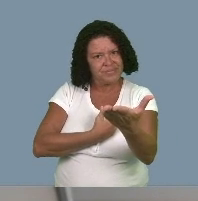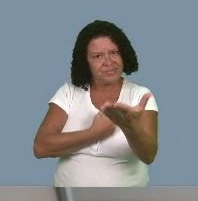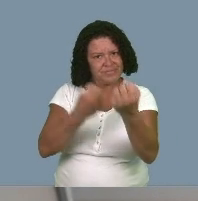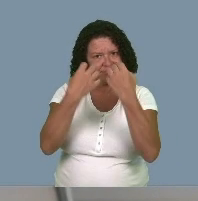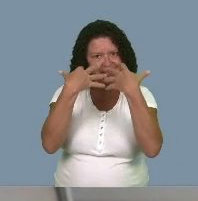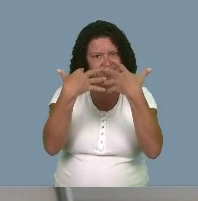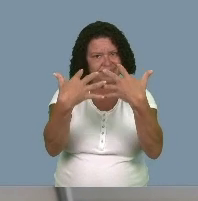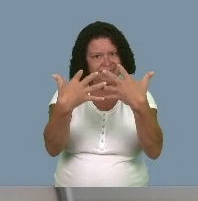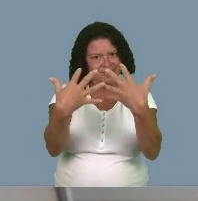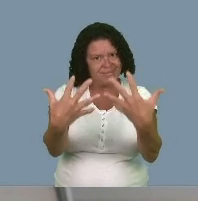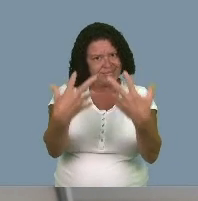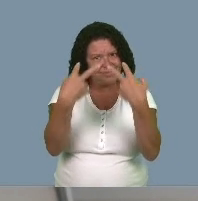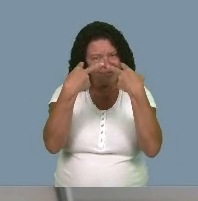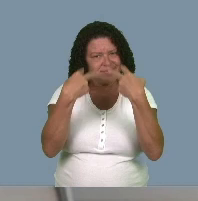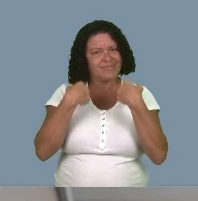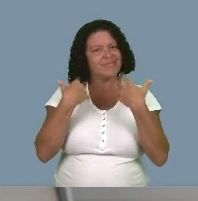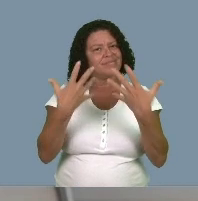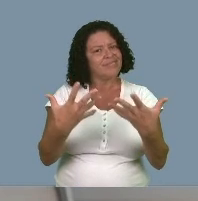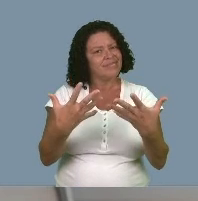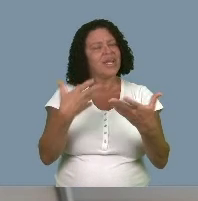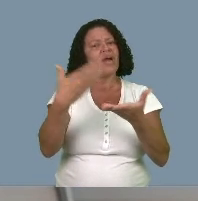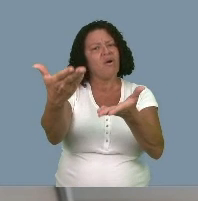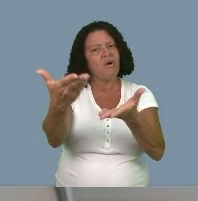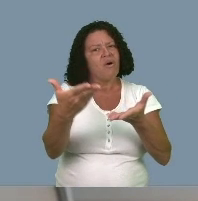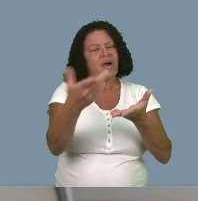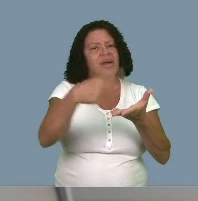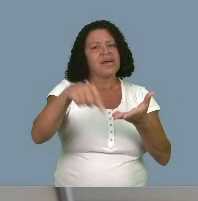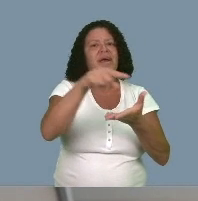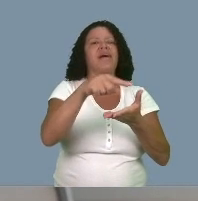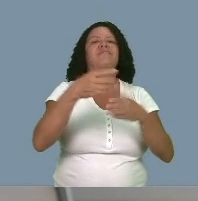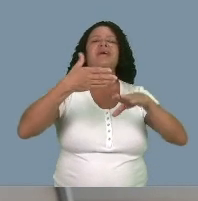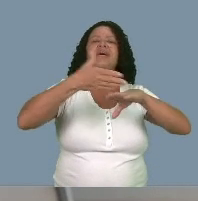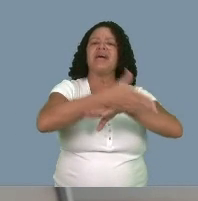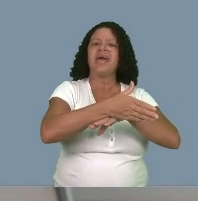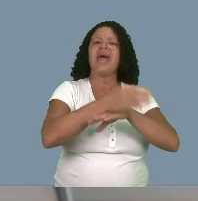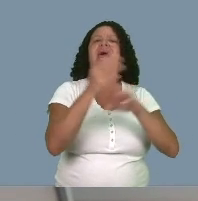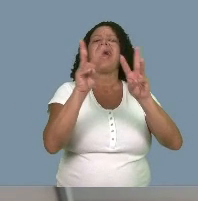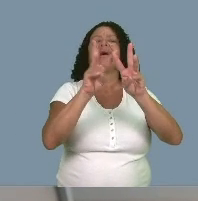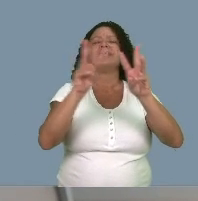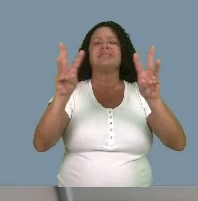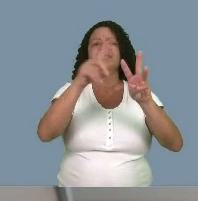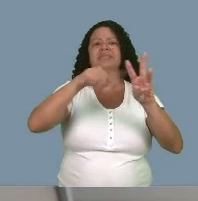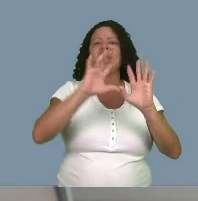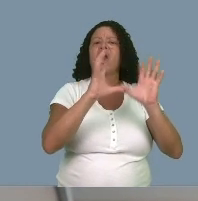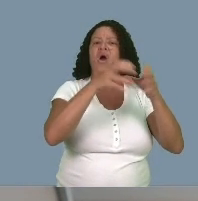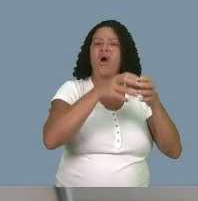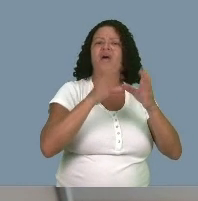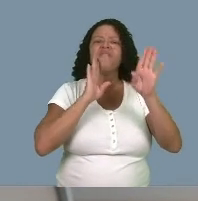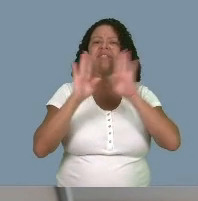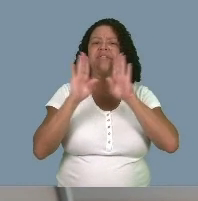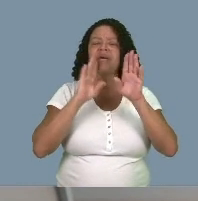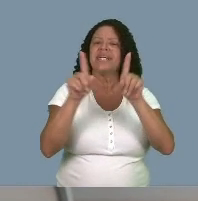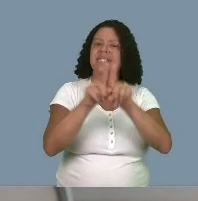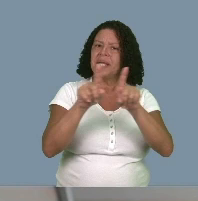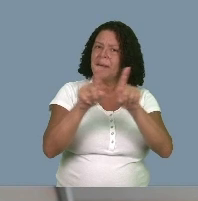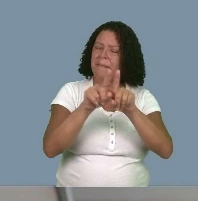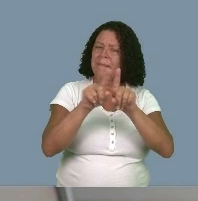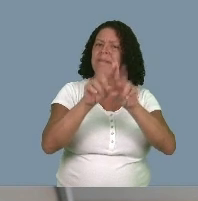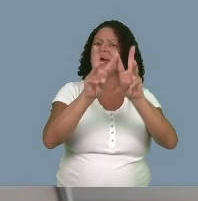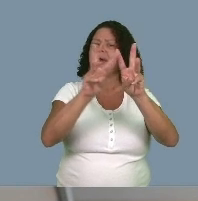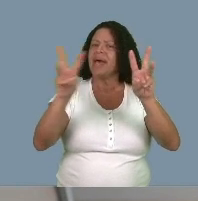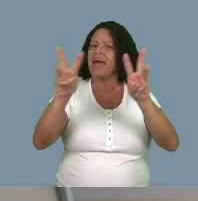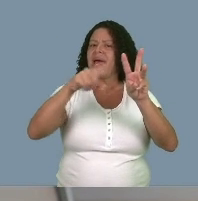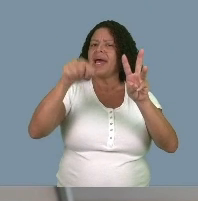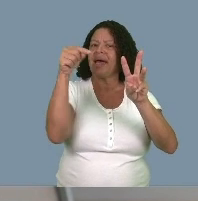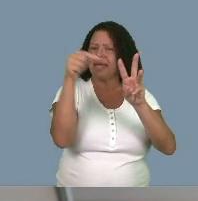de vocês. Convido vocês a acessarem a nossa página no Facebook, o nosso grupo no Facebook, o nosso site,